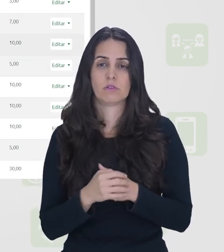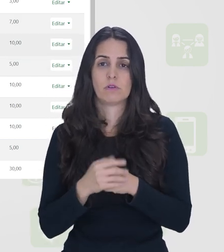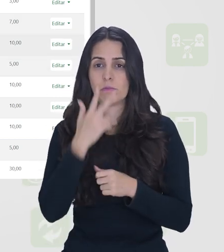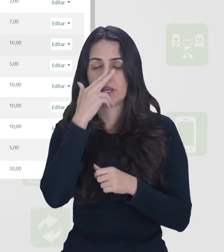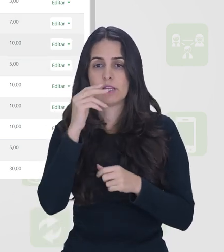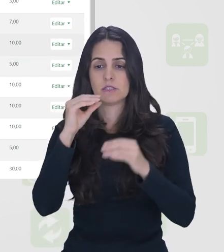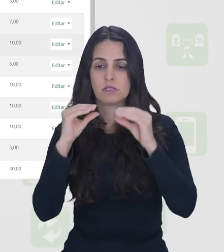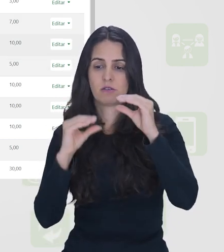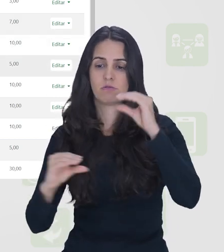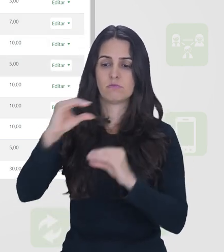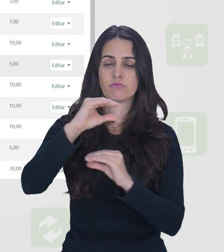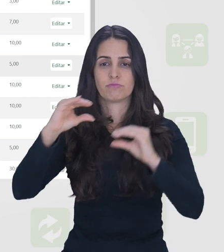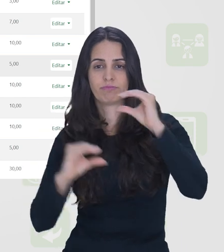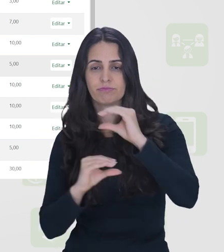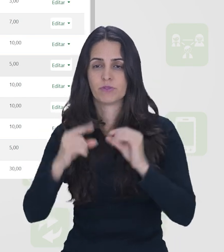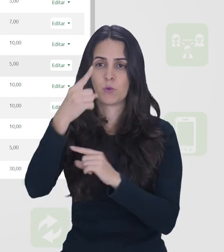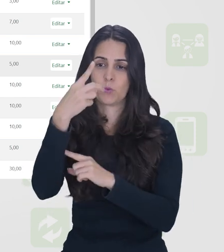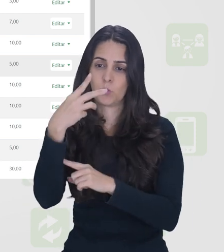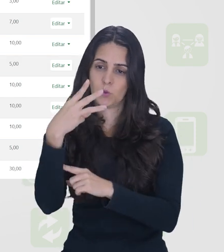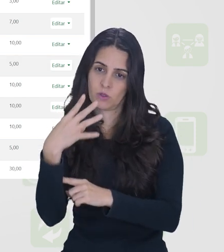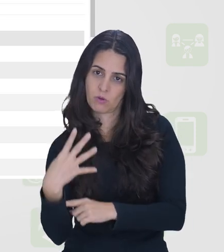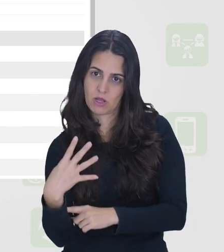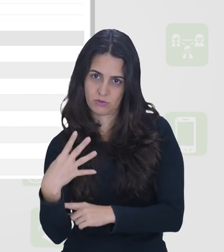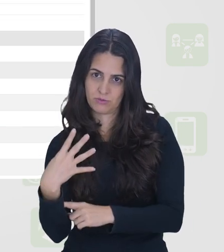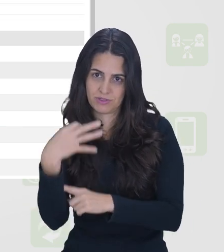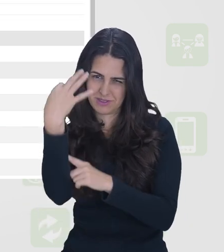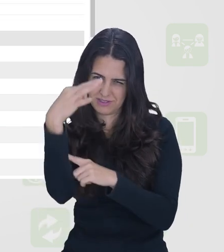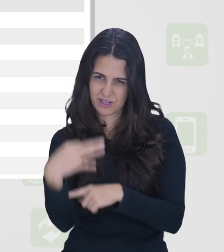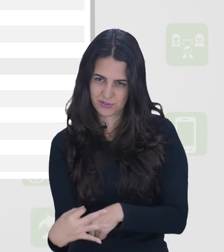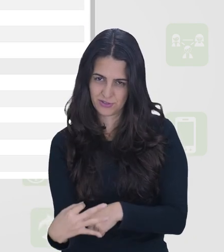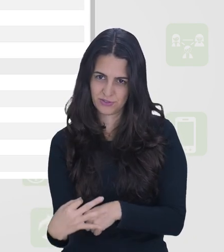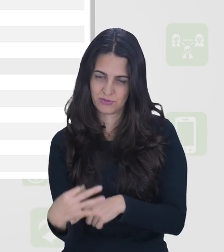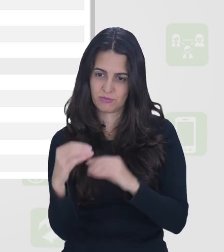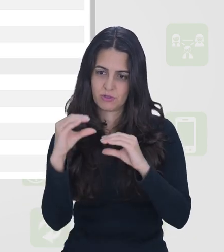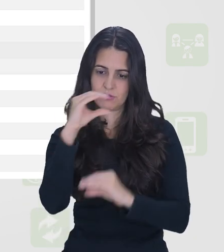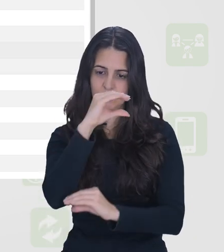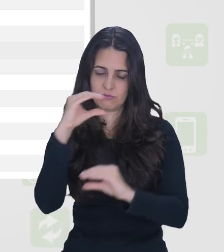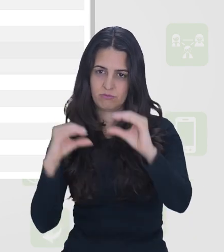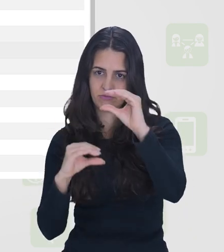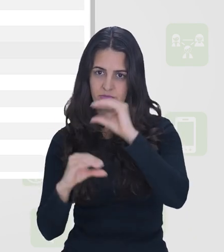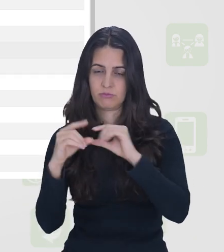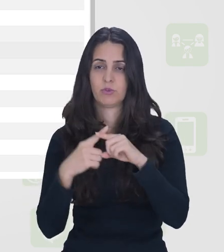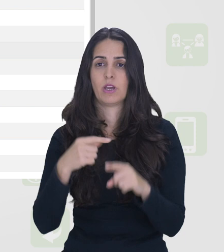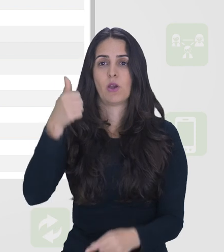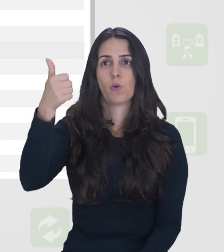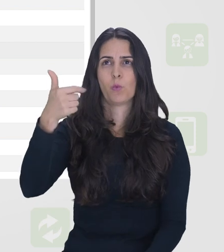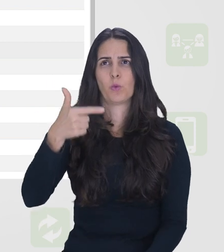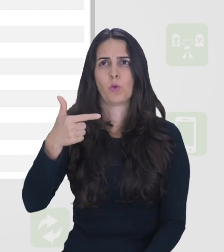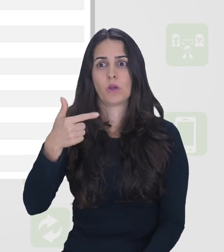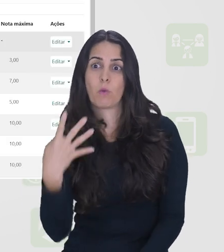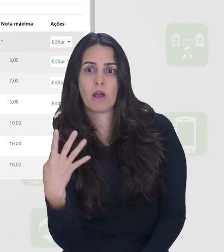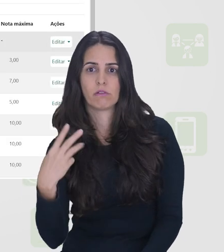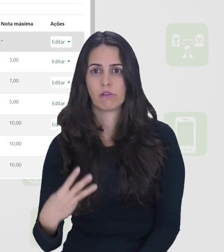tá na ordem errada então é assim que o aluno vai ver para mudar é só clicar nessa setinha e reposicionar já